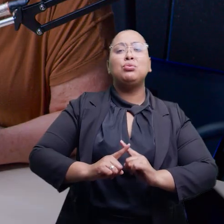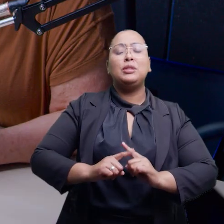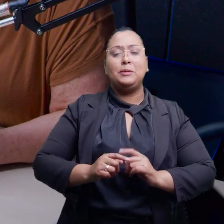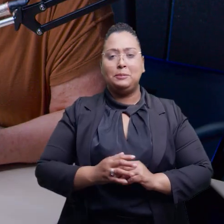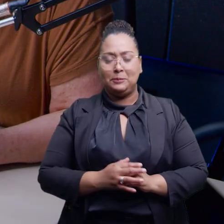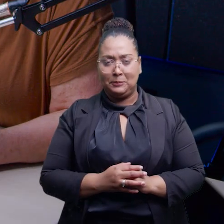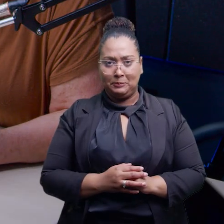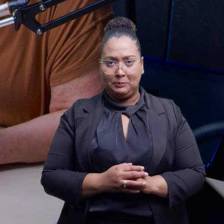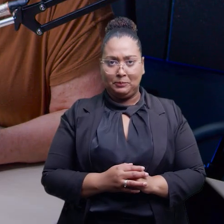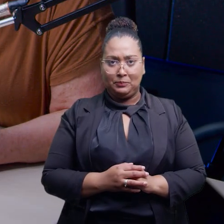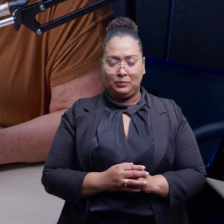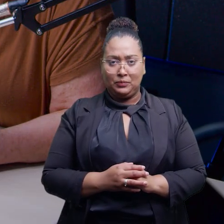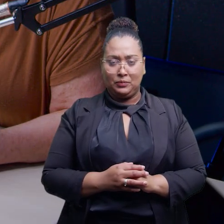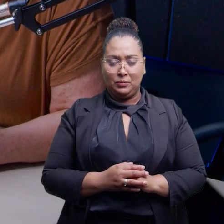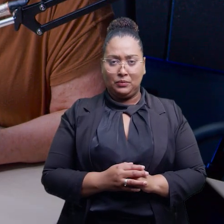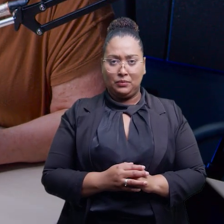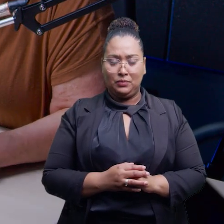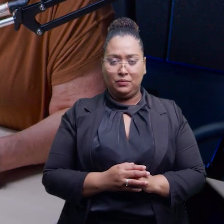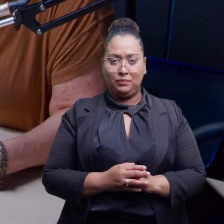porque